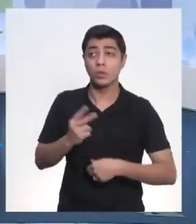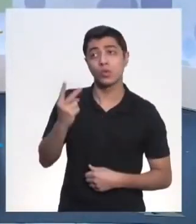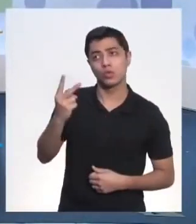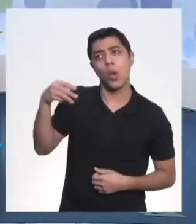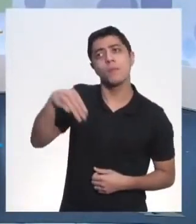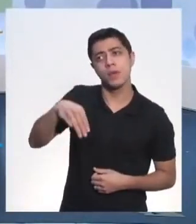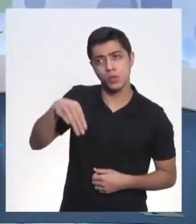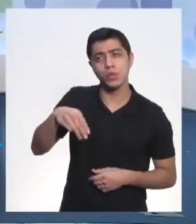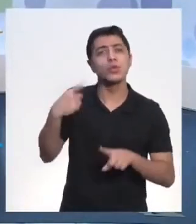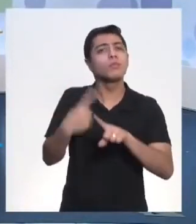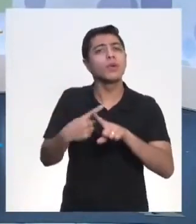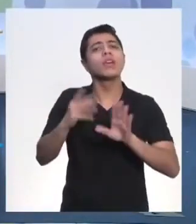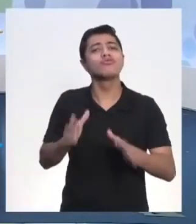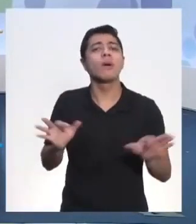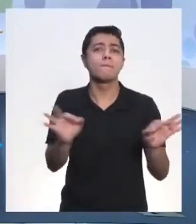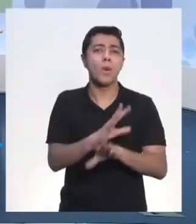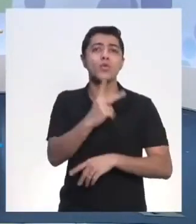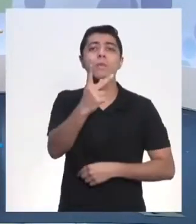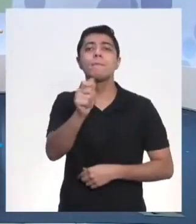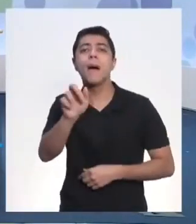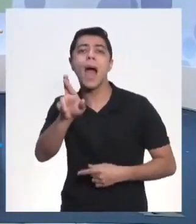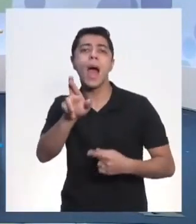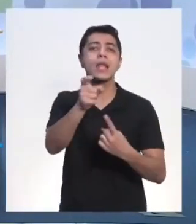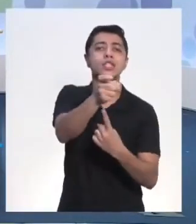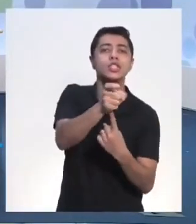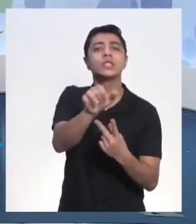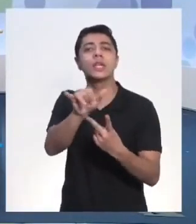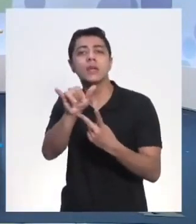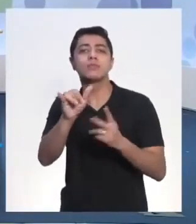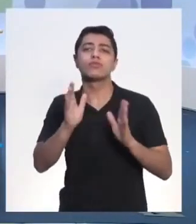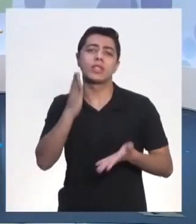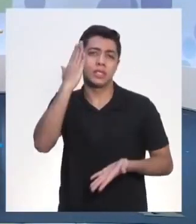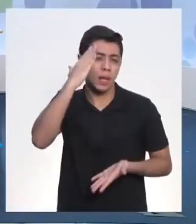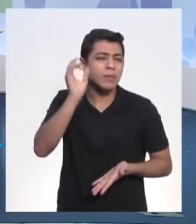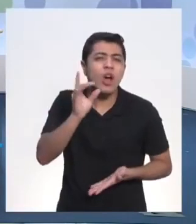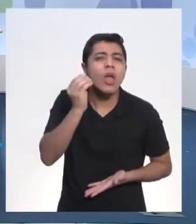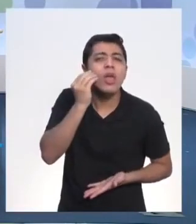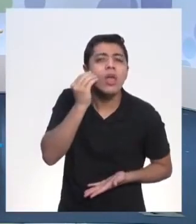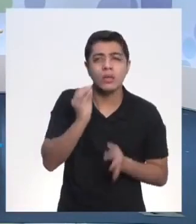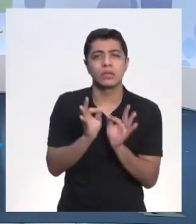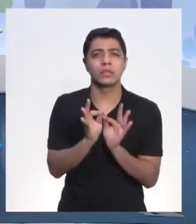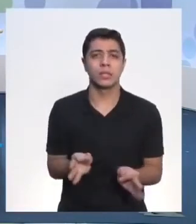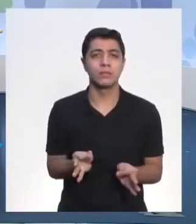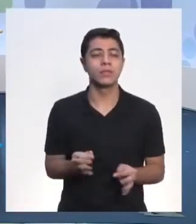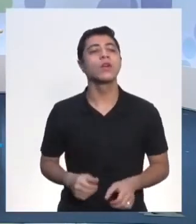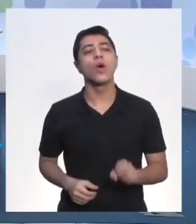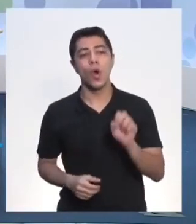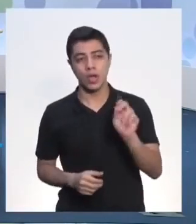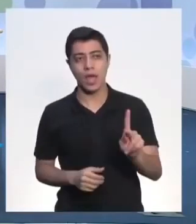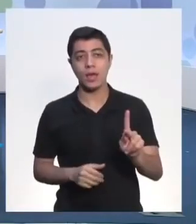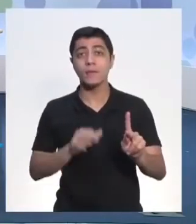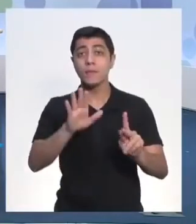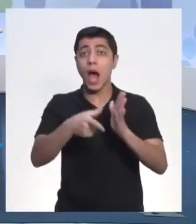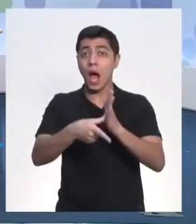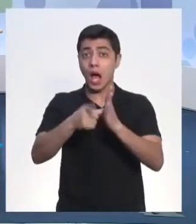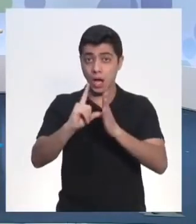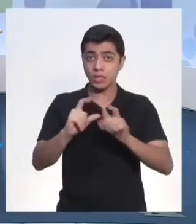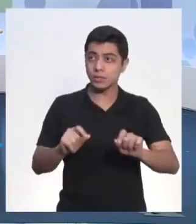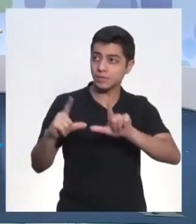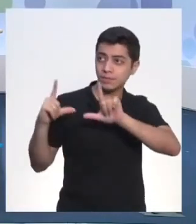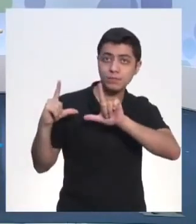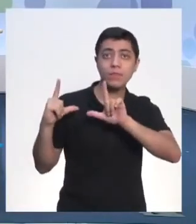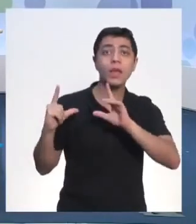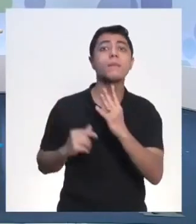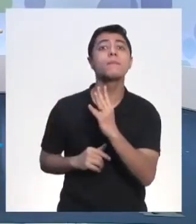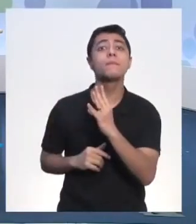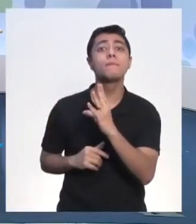Afinal de contas, os pares ordenados já estão todos prontos e é só um esboço, né? Ok. Então, antes disso, pessoal, põe um print aí, só para eles tirarem um print da resolução da